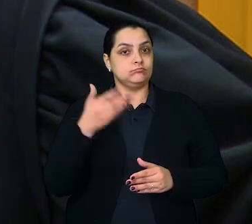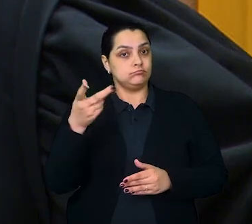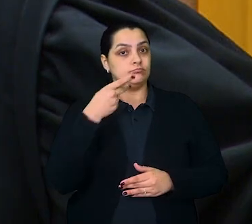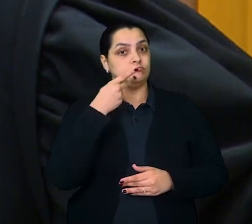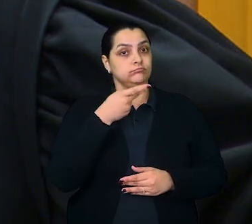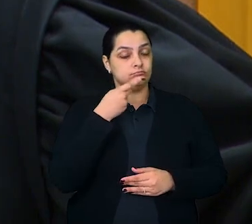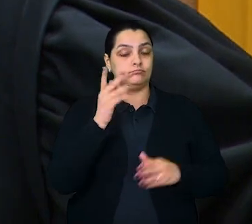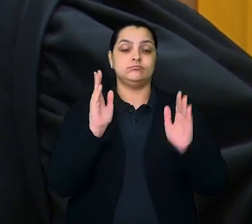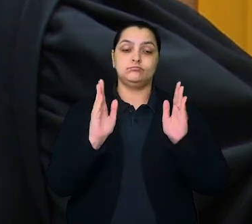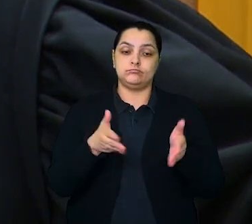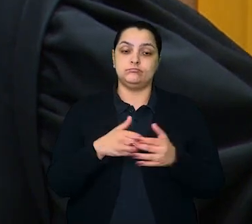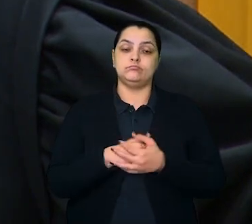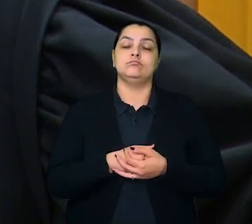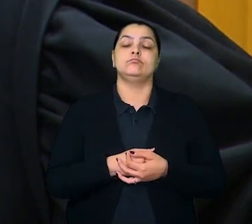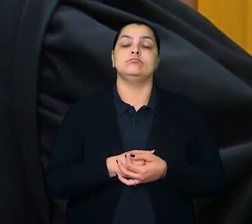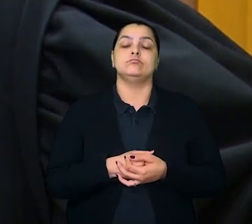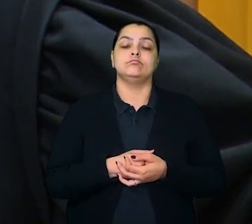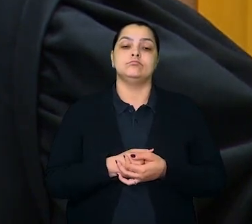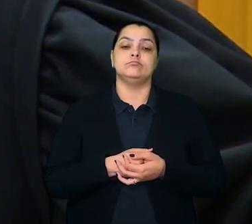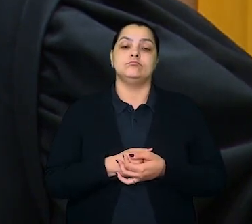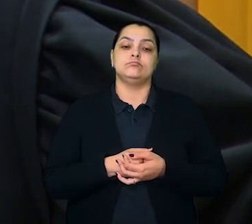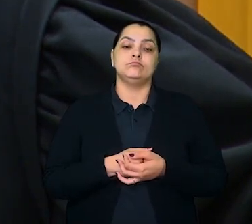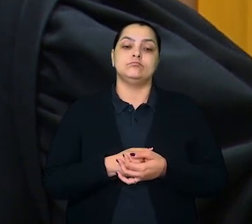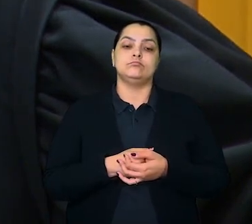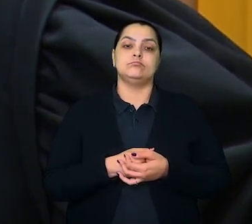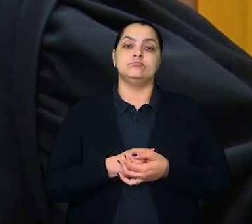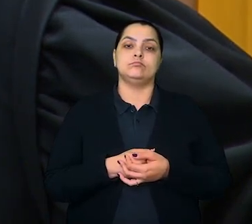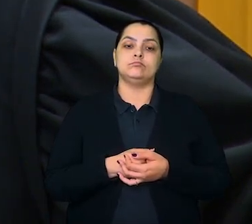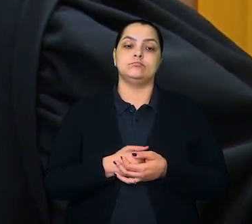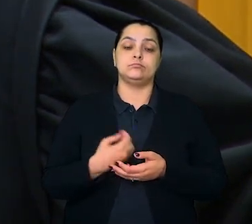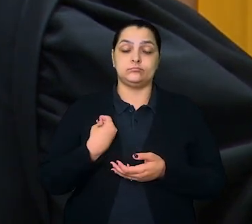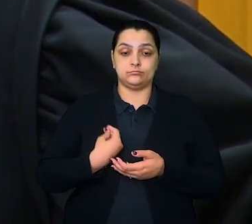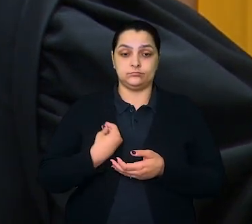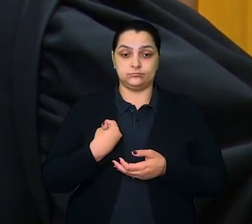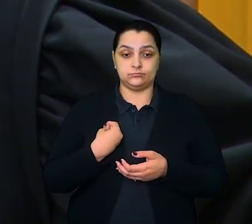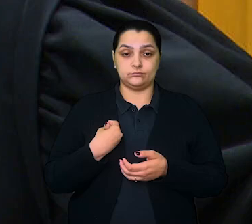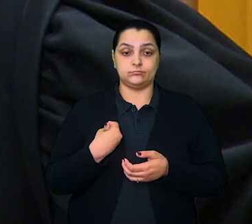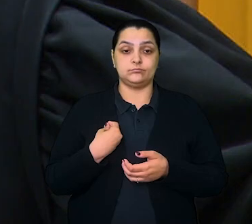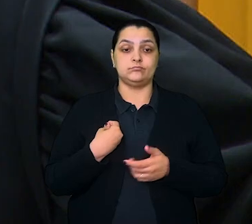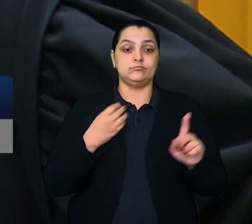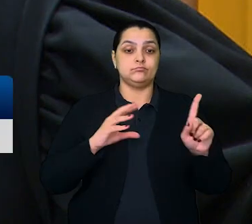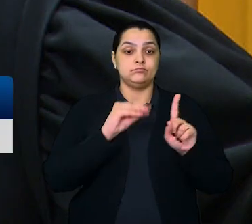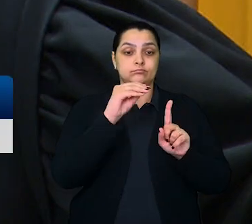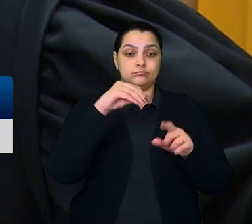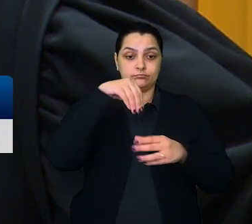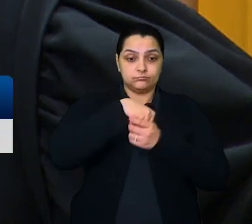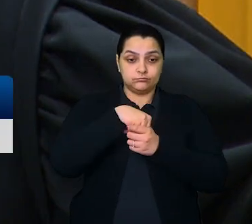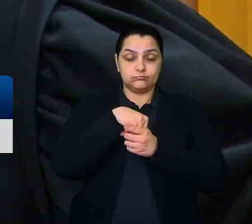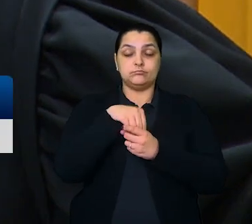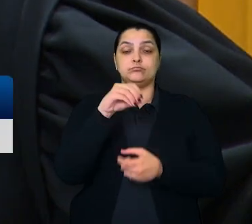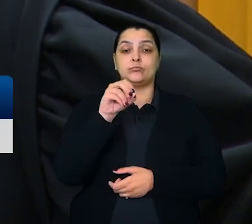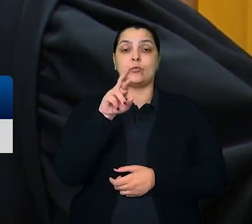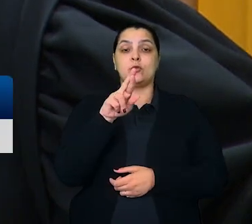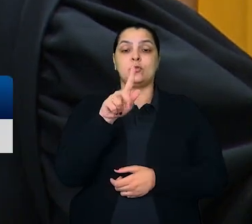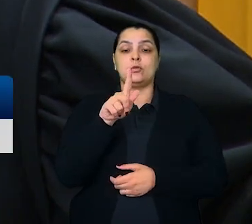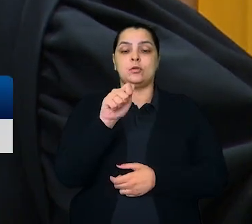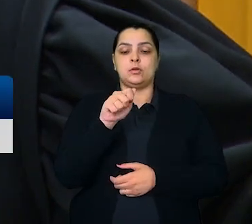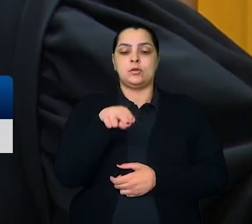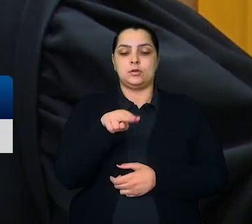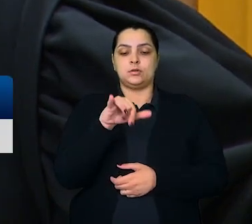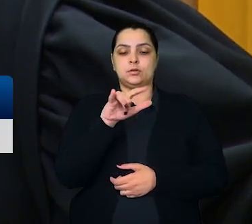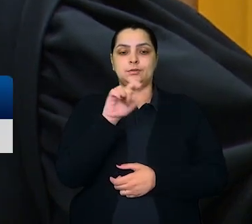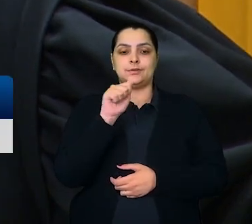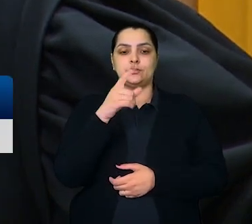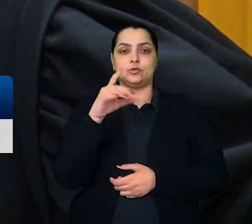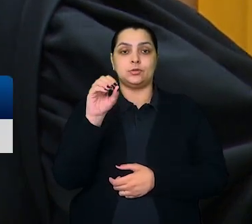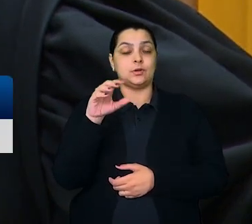destacou a presença do assédio organizacional, já que a empresa